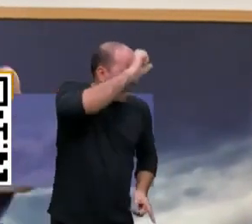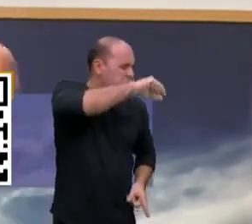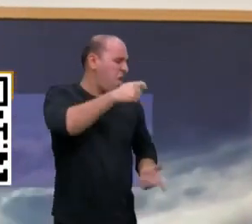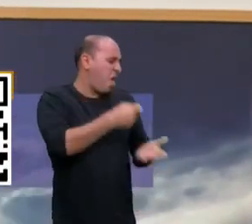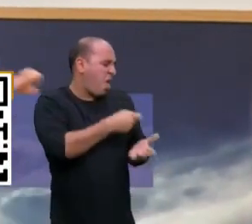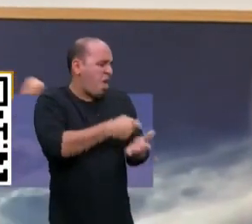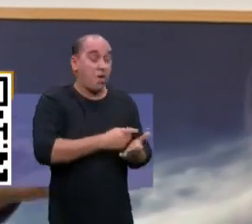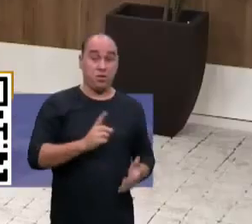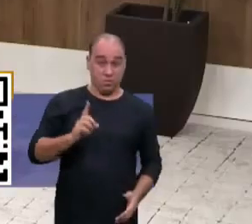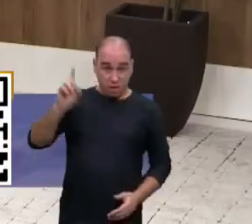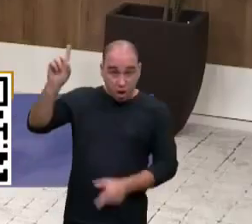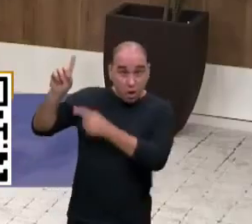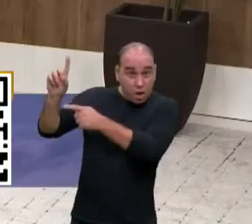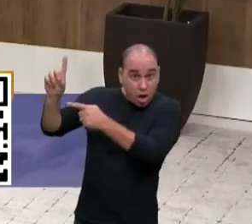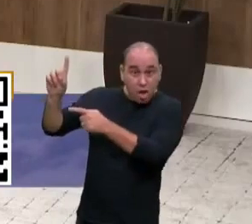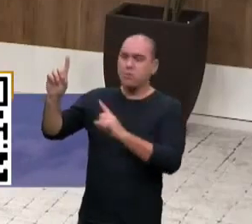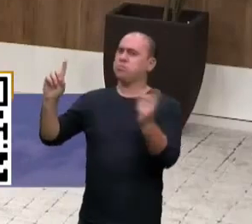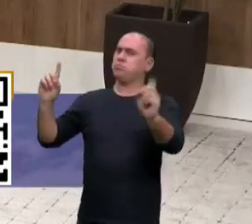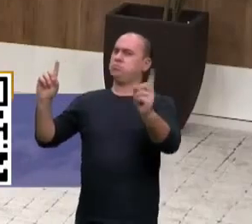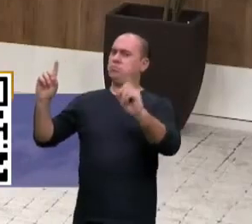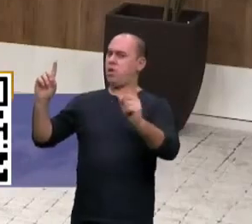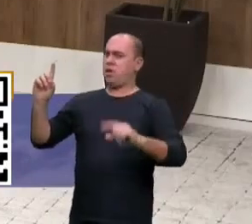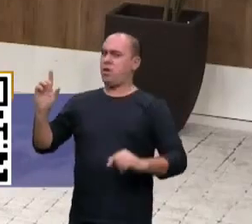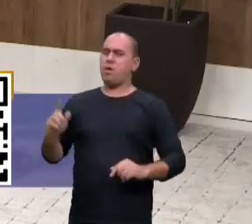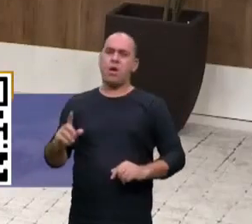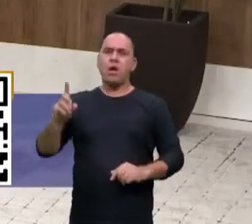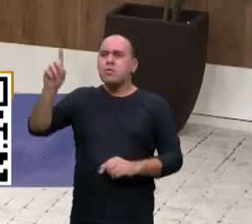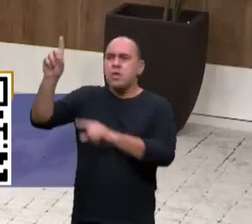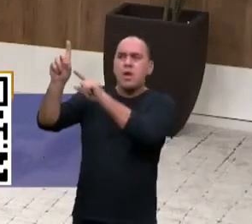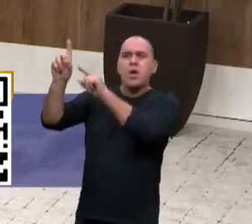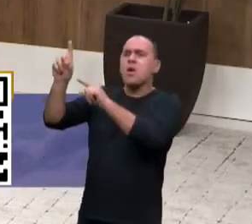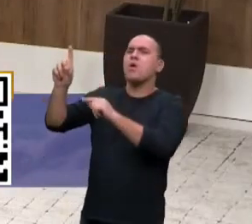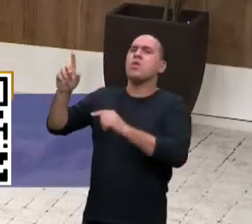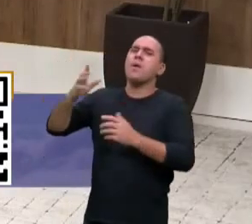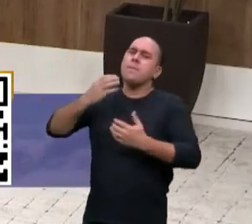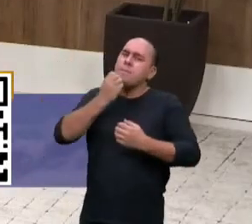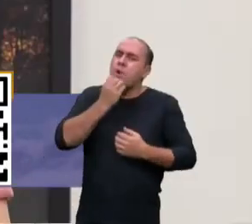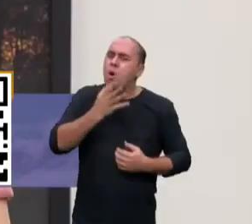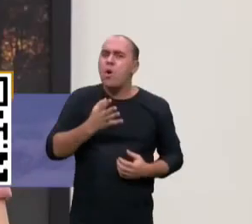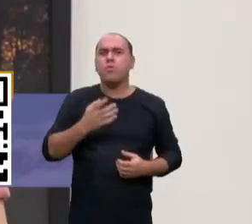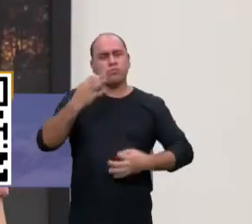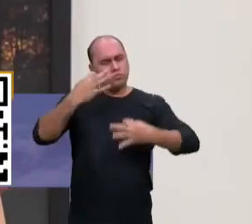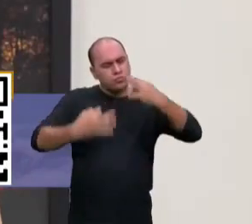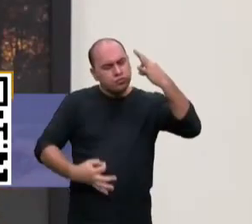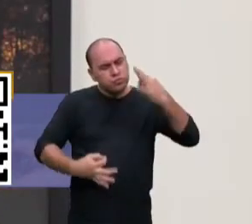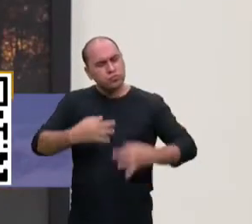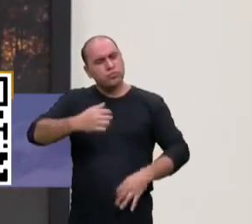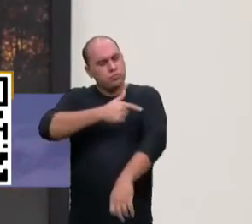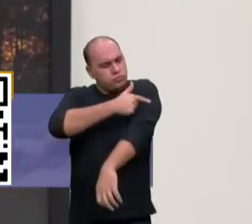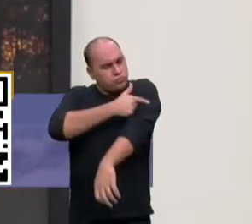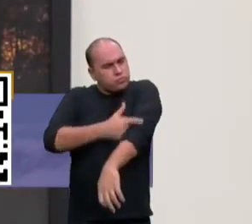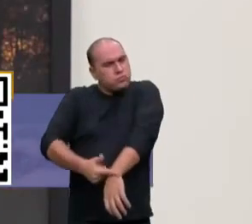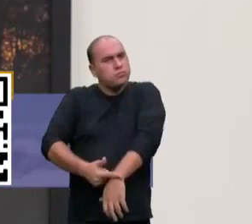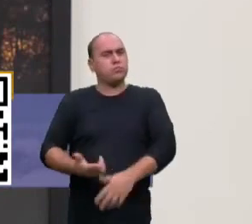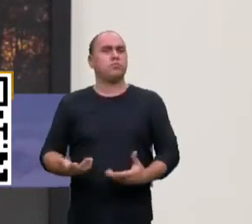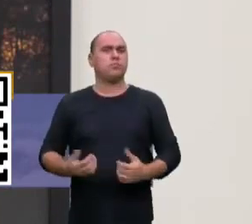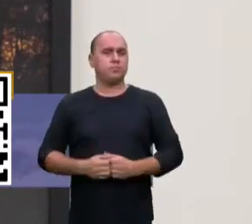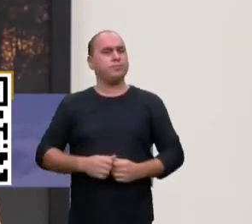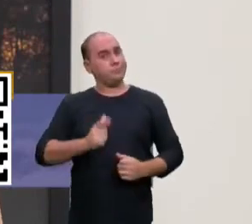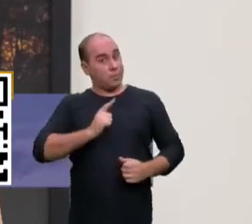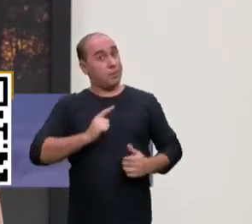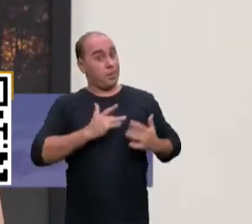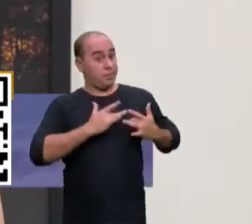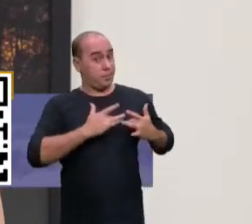aprender não sei o que é um Deus vingativo aí não seria ver o seu o diabo exatamente né o nosso Deus ele é ele é um Deus de